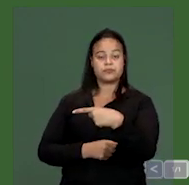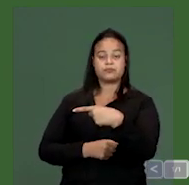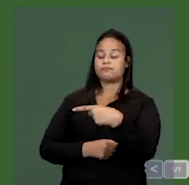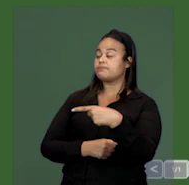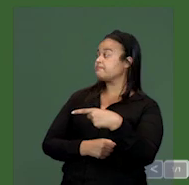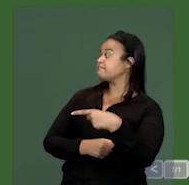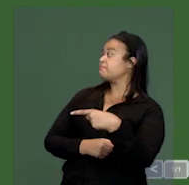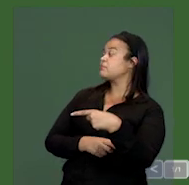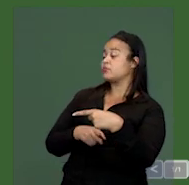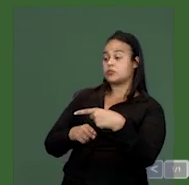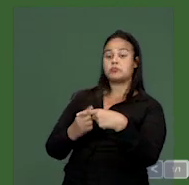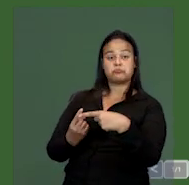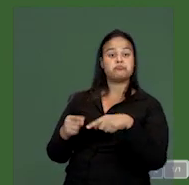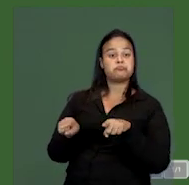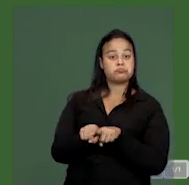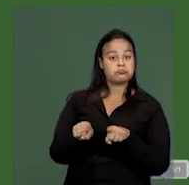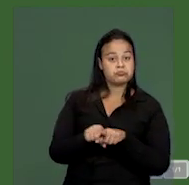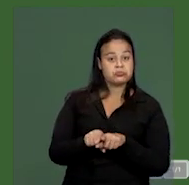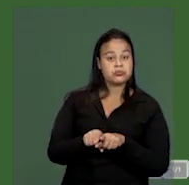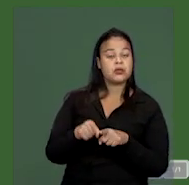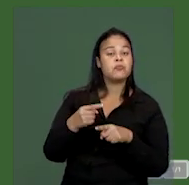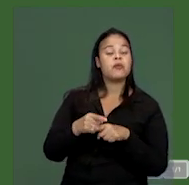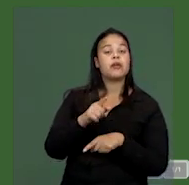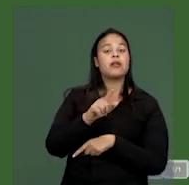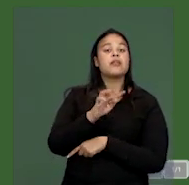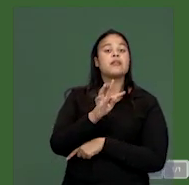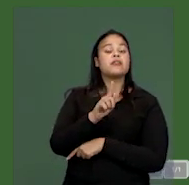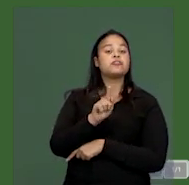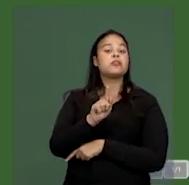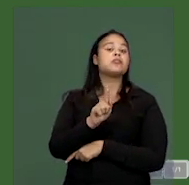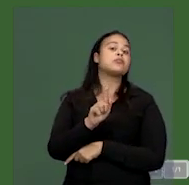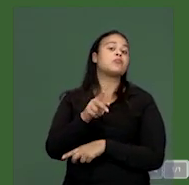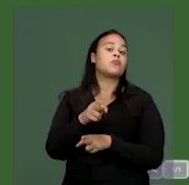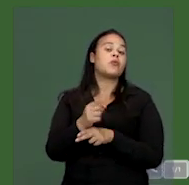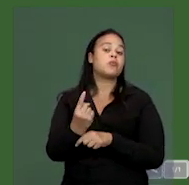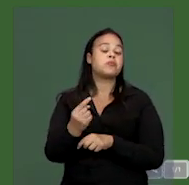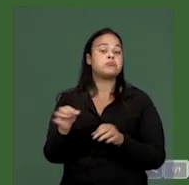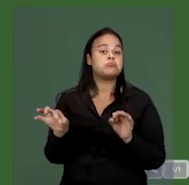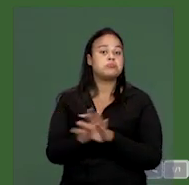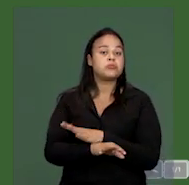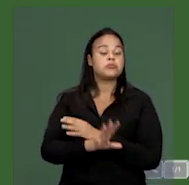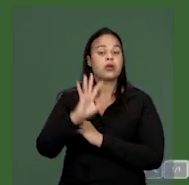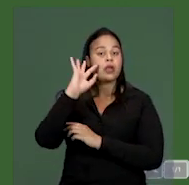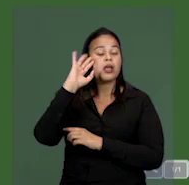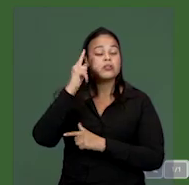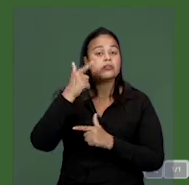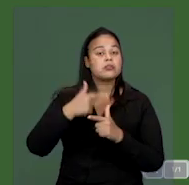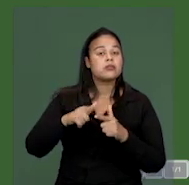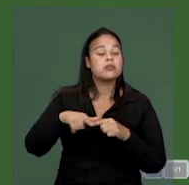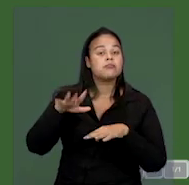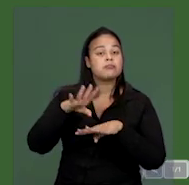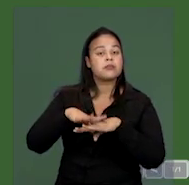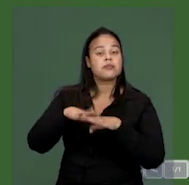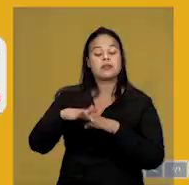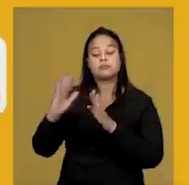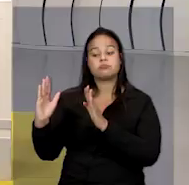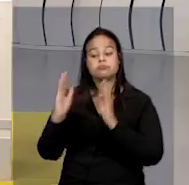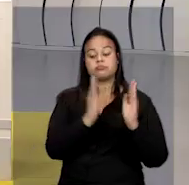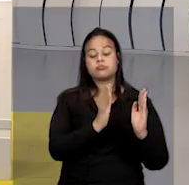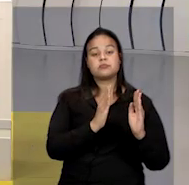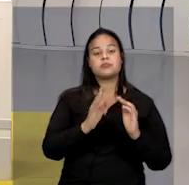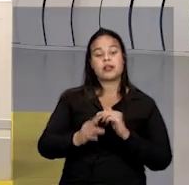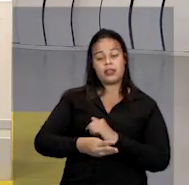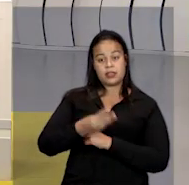beta é igual a 1 também, porque a tangente é igual a 1. Pronto. Então, aqui resolvemos a segunda parte e a terceira